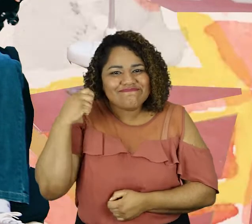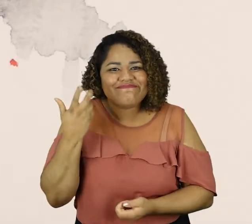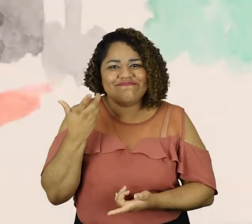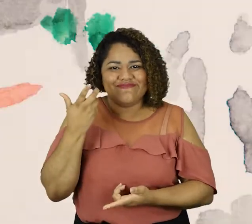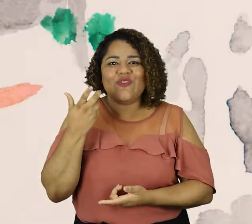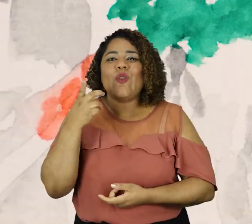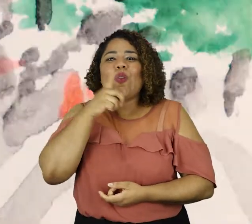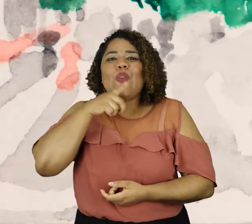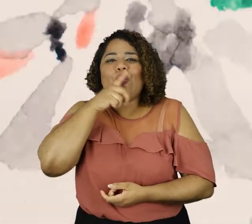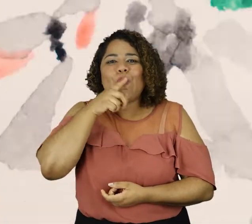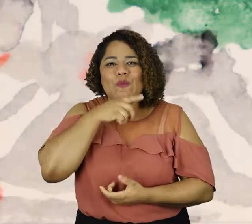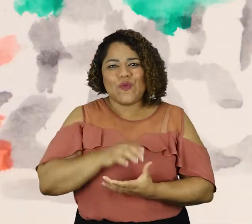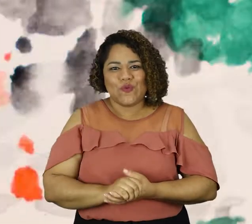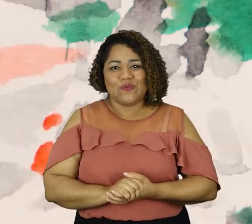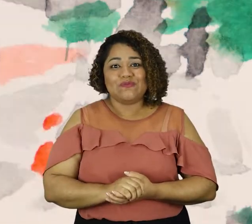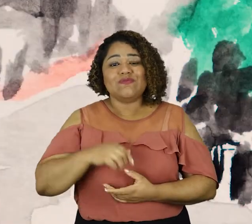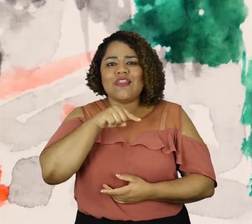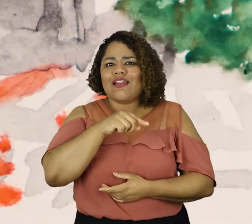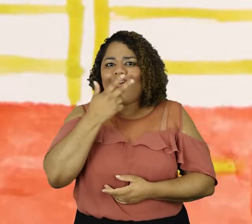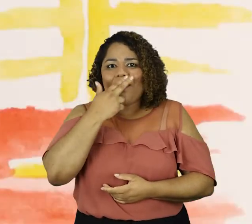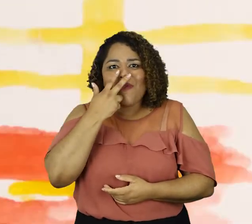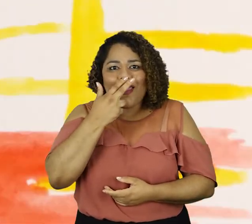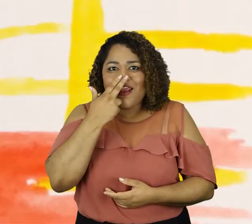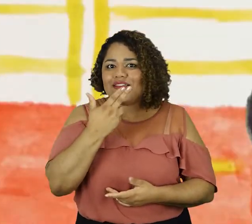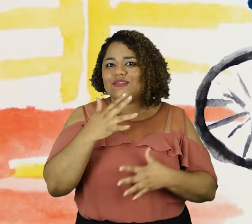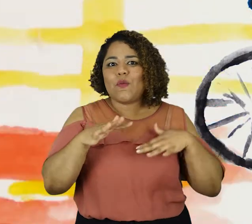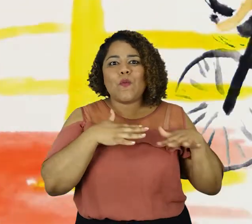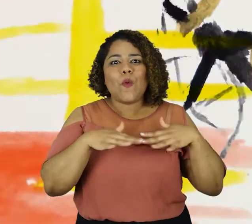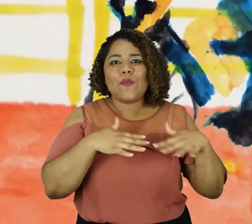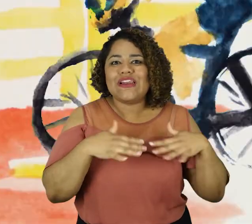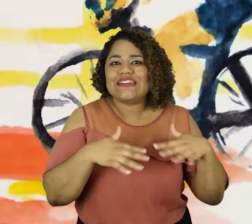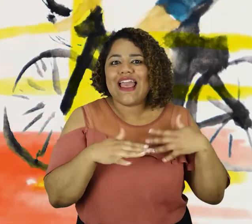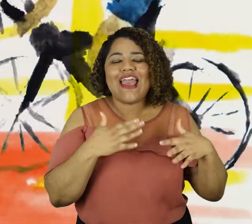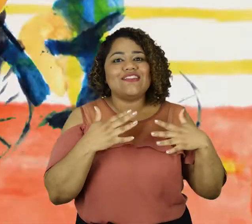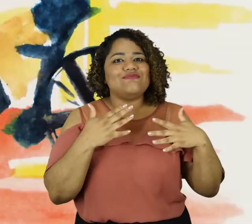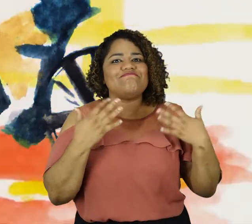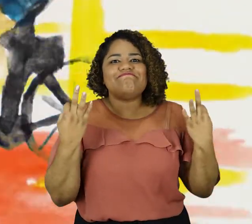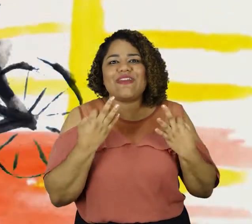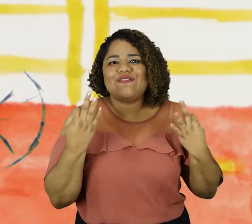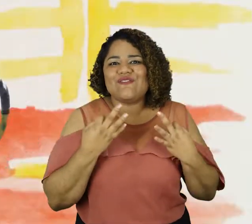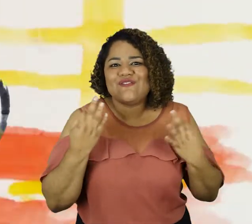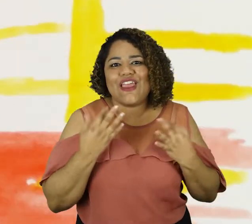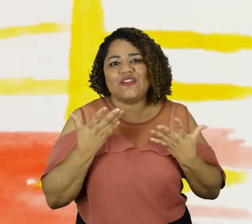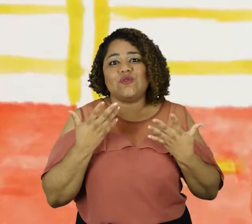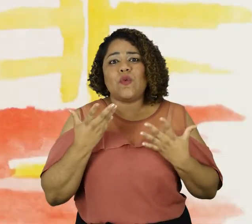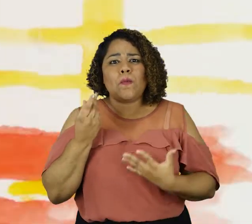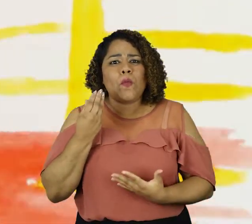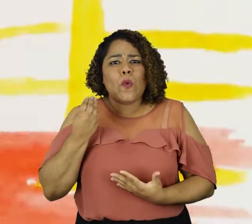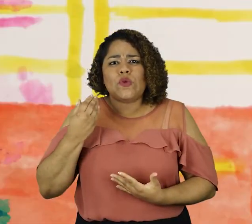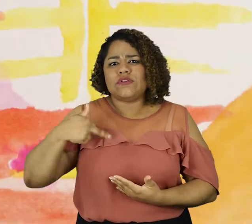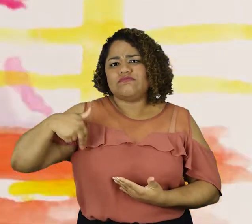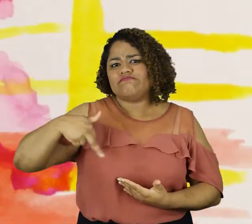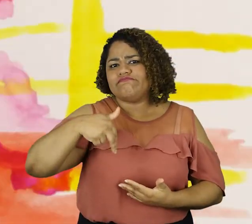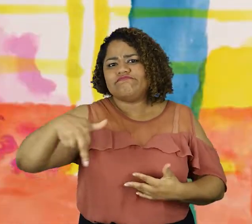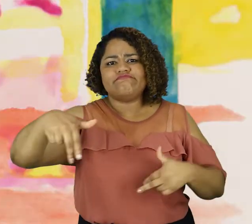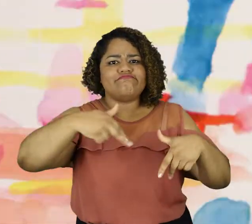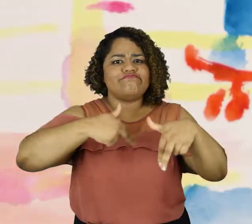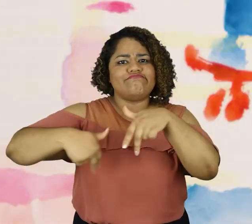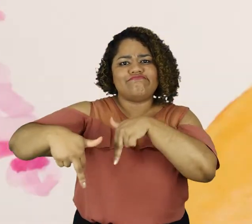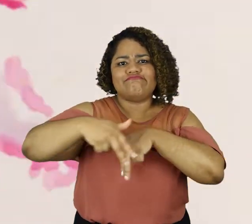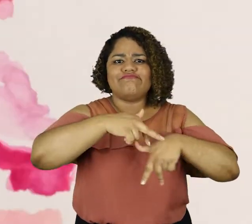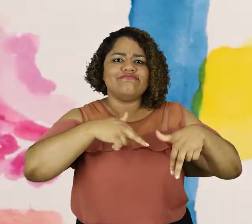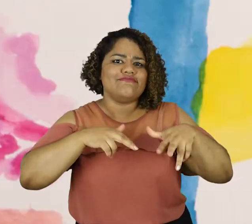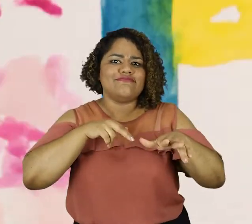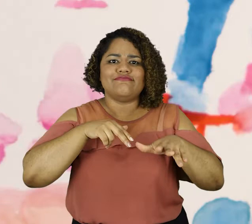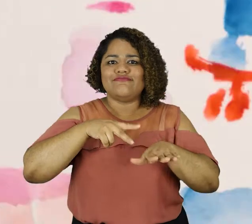avenida tinha virado realmente o paraíso da mobilidade ativa. Milhares de pessoas a pé, de bicicleta, skate, patins,